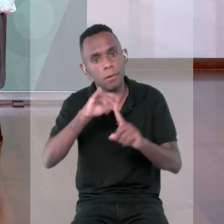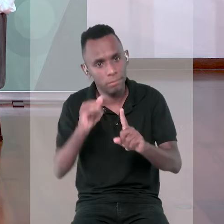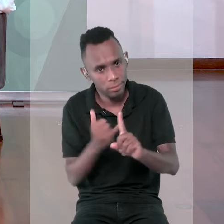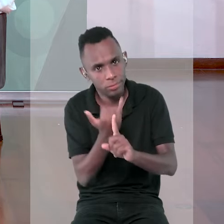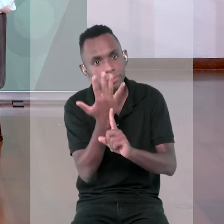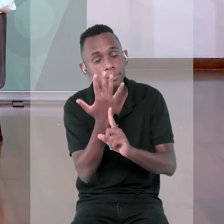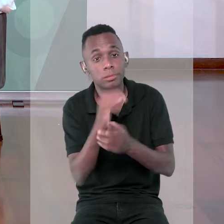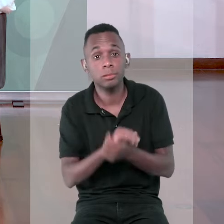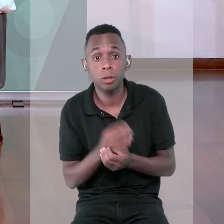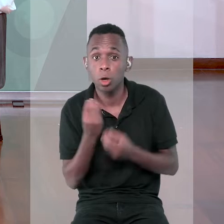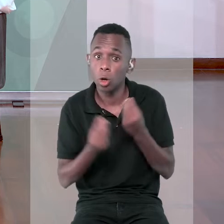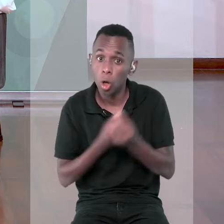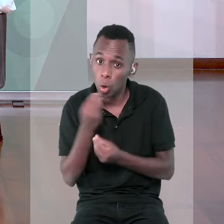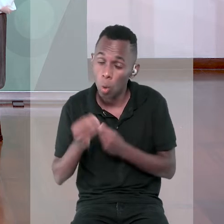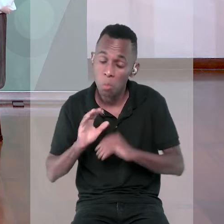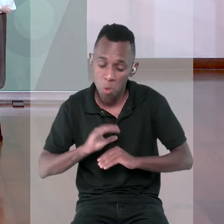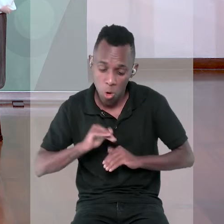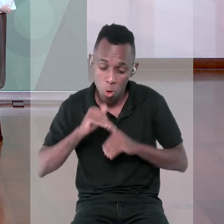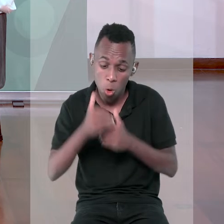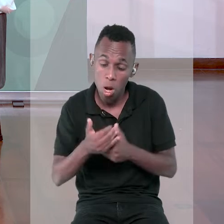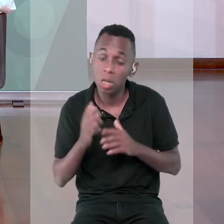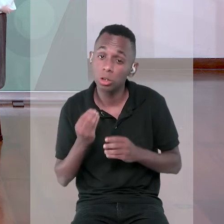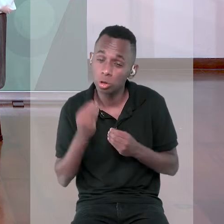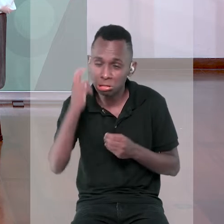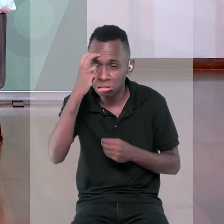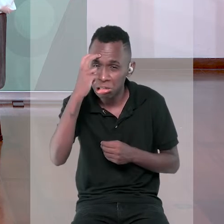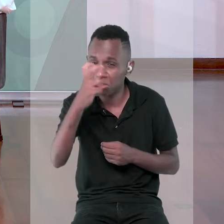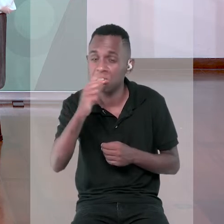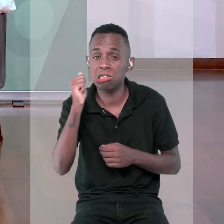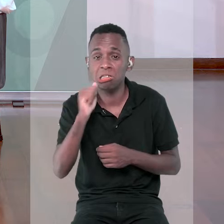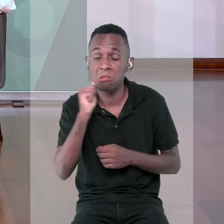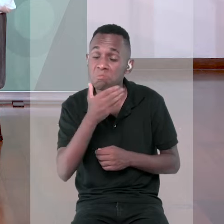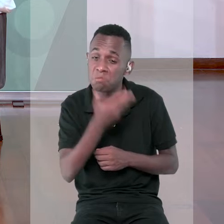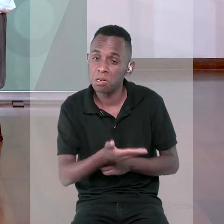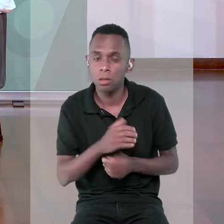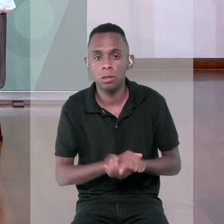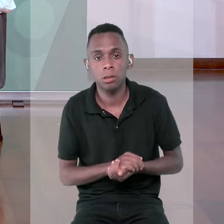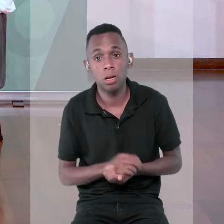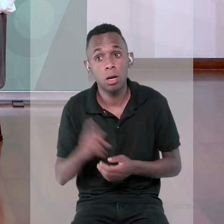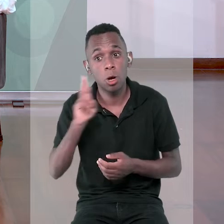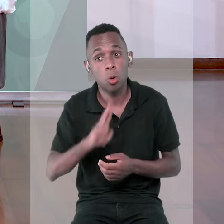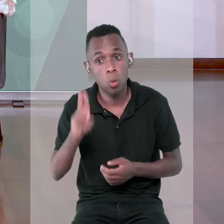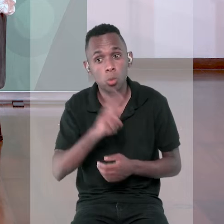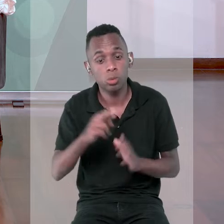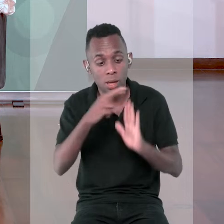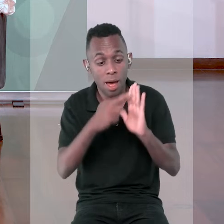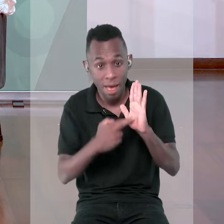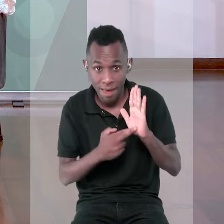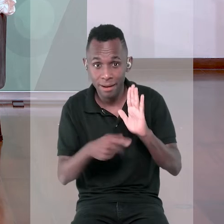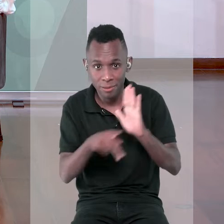Percebe? E olha que astúcia, né? E olha a inteligência dessa mulher. Ela usa a regra do